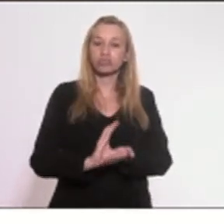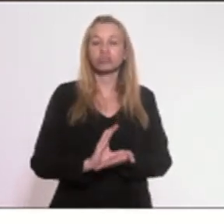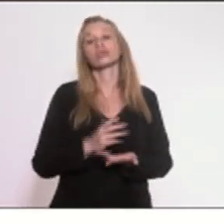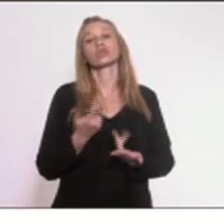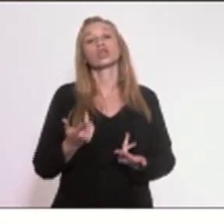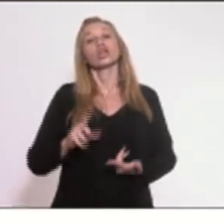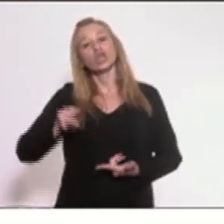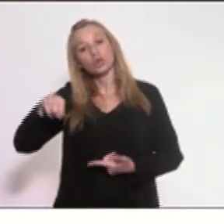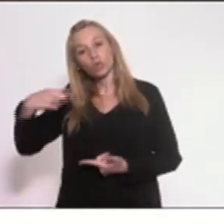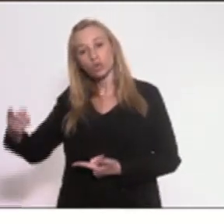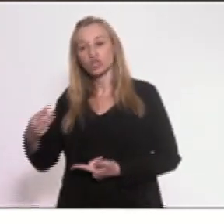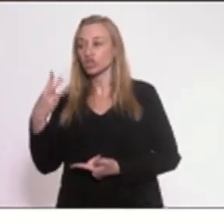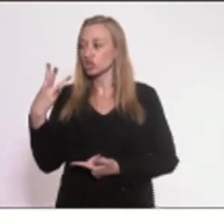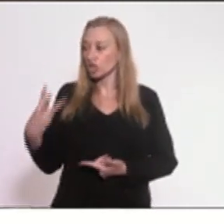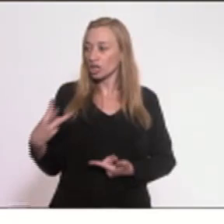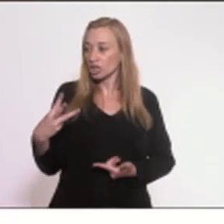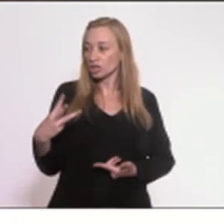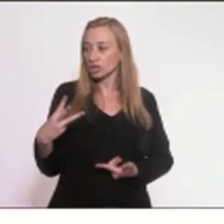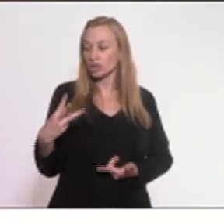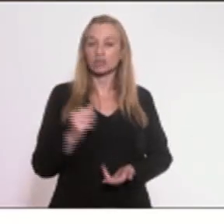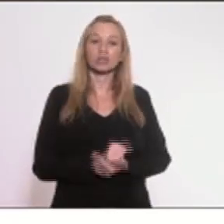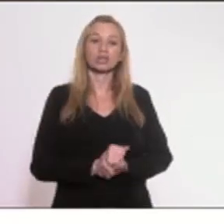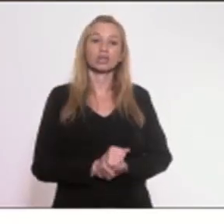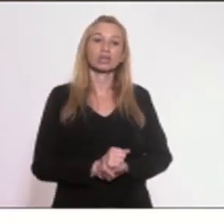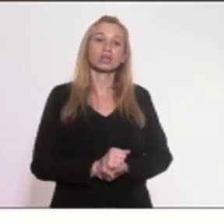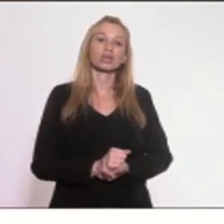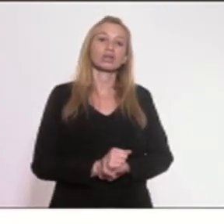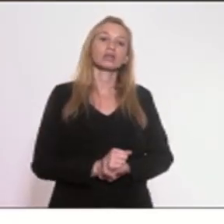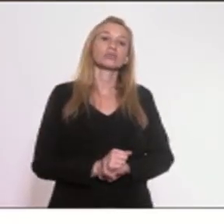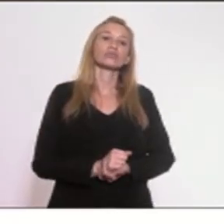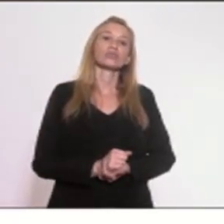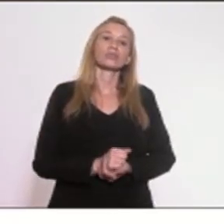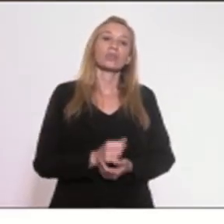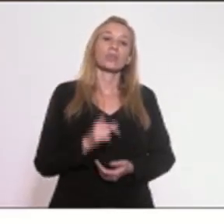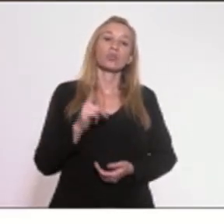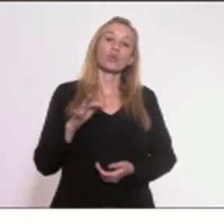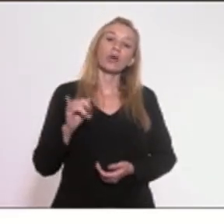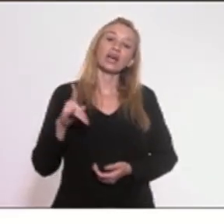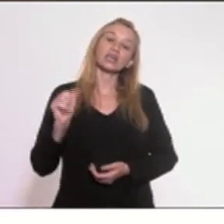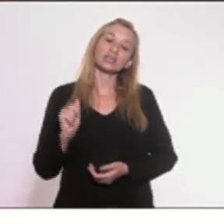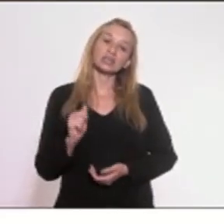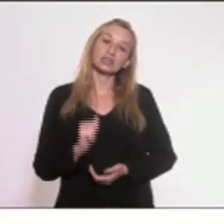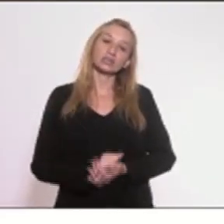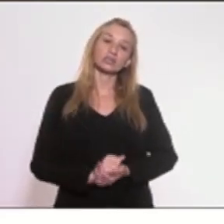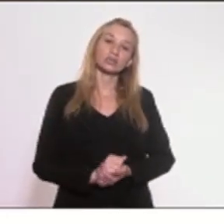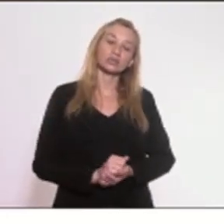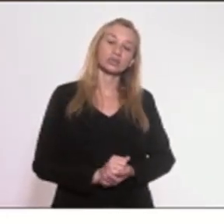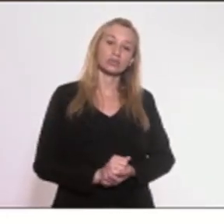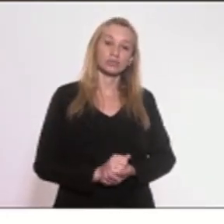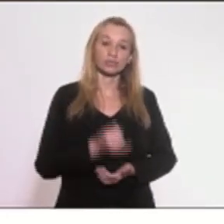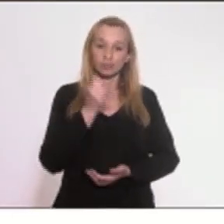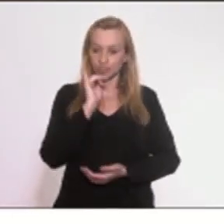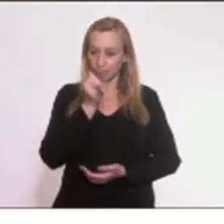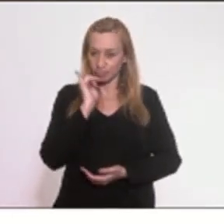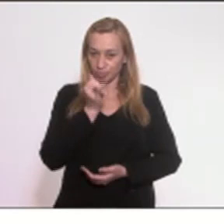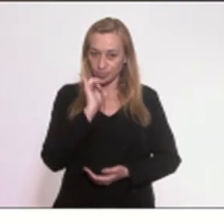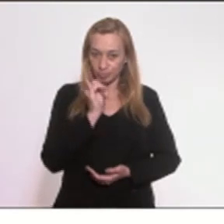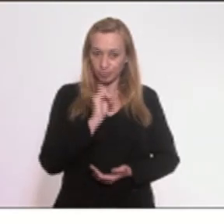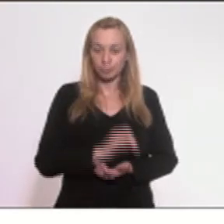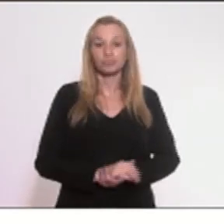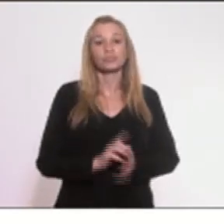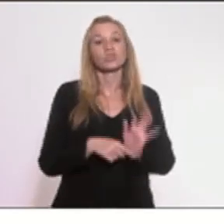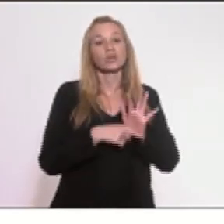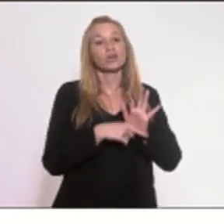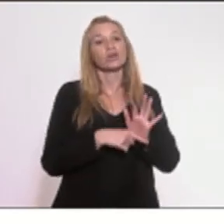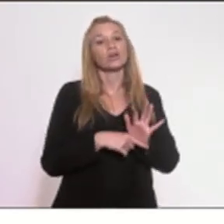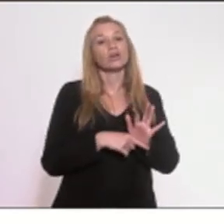outras três estão relacionadas à publicidade e propaganda. Os dados do relatório do monitoramento do plano de recuperação